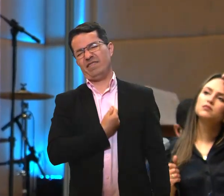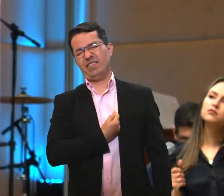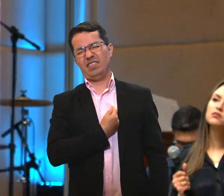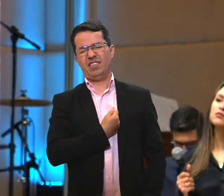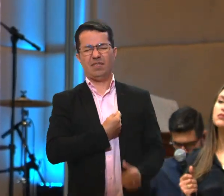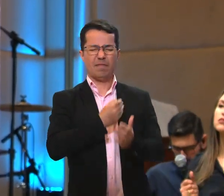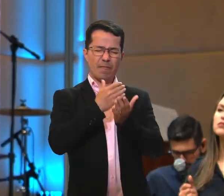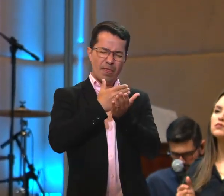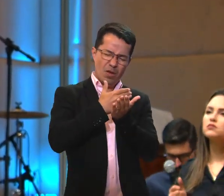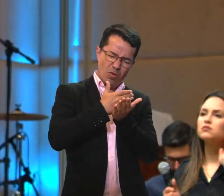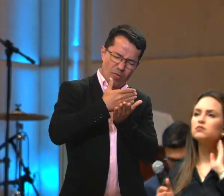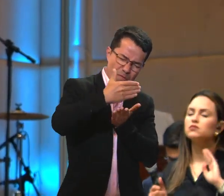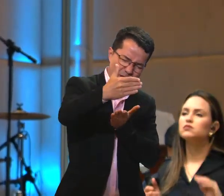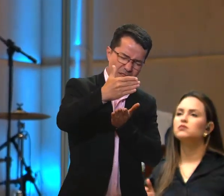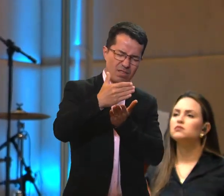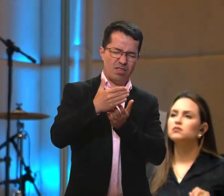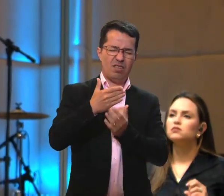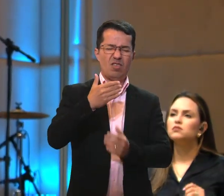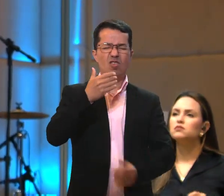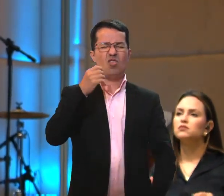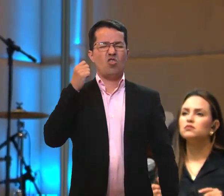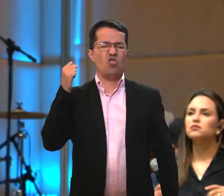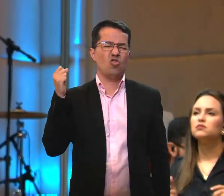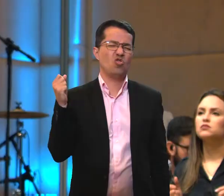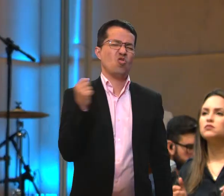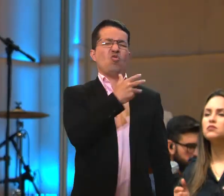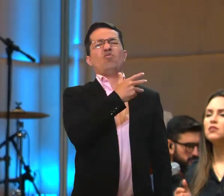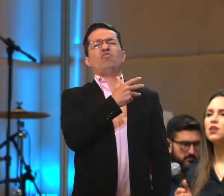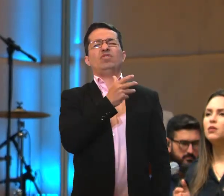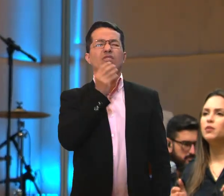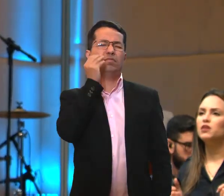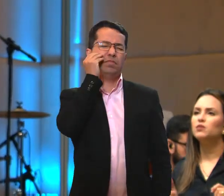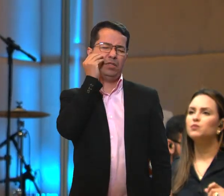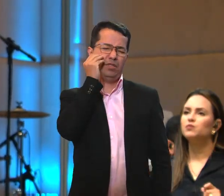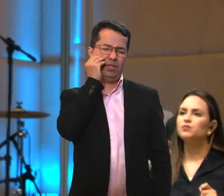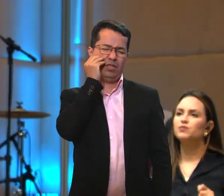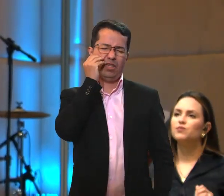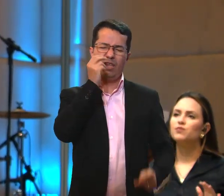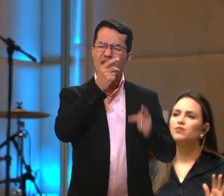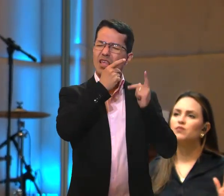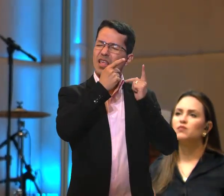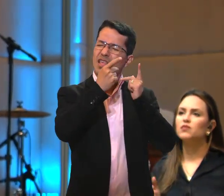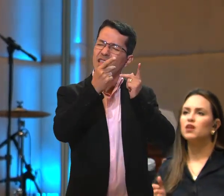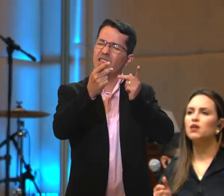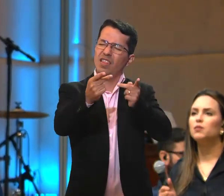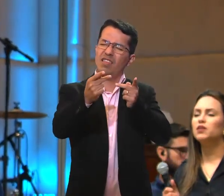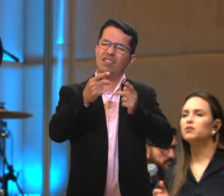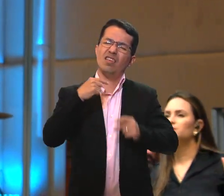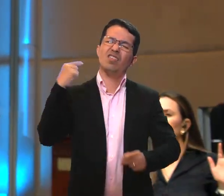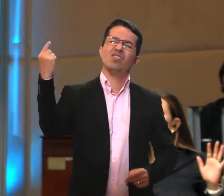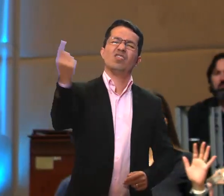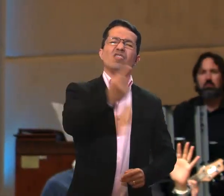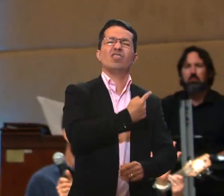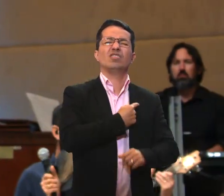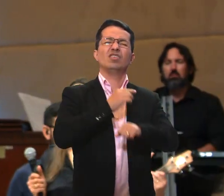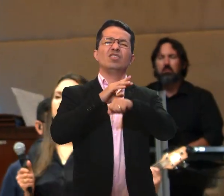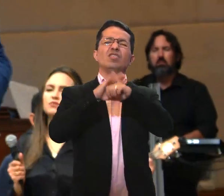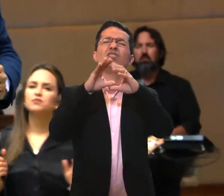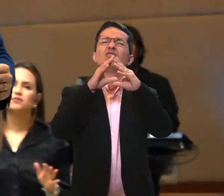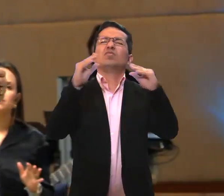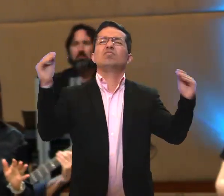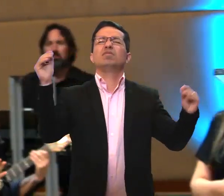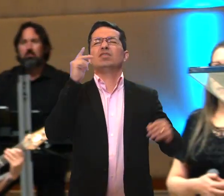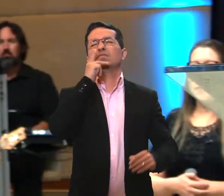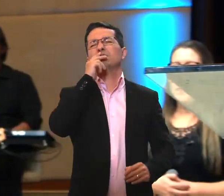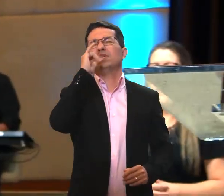Começa algo novo, Pai, entre nós. Nos cura, Pai. Essa é a